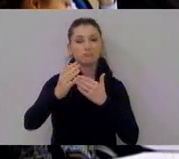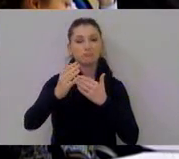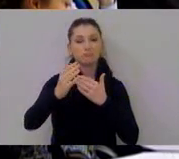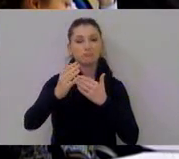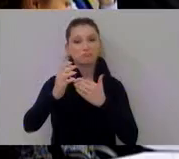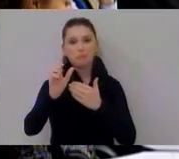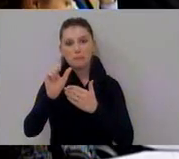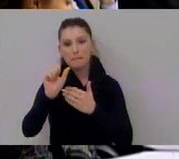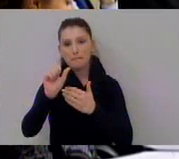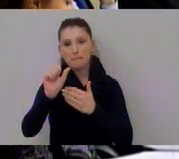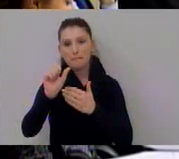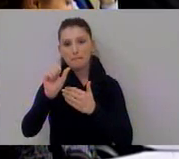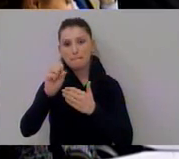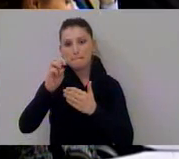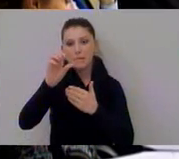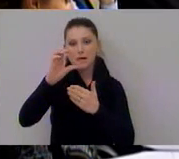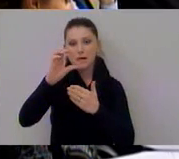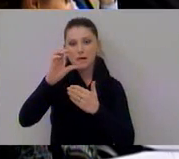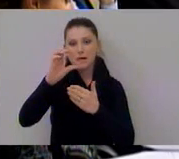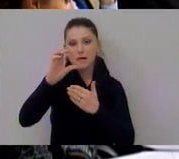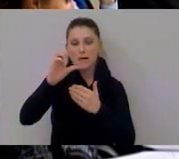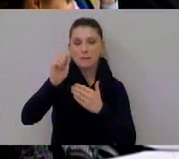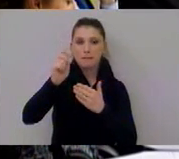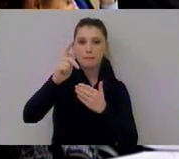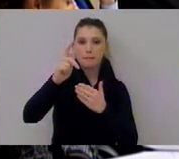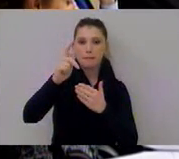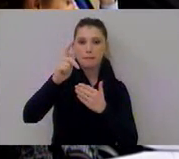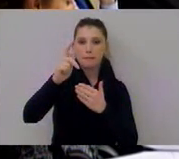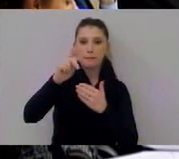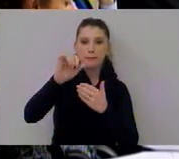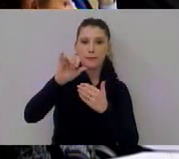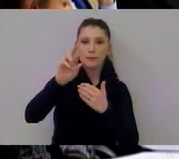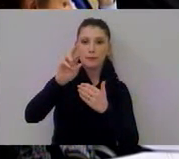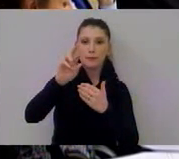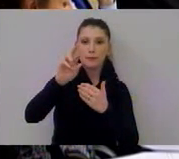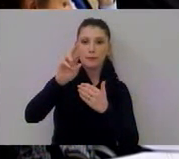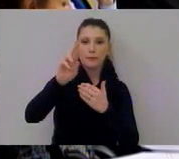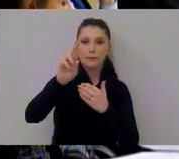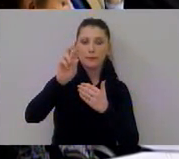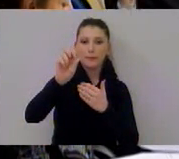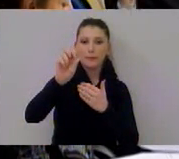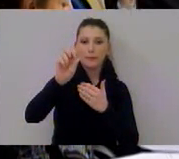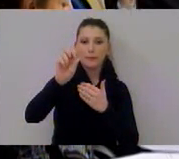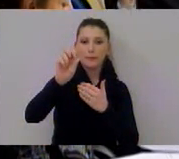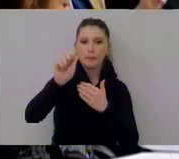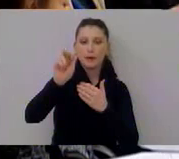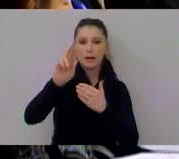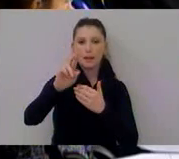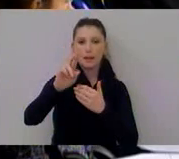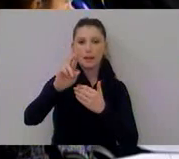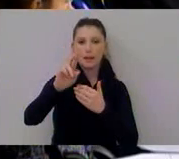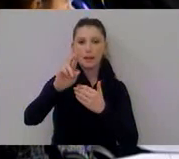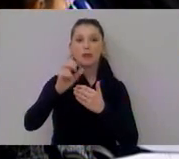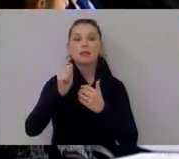que vai facilitar o acesso ao bairro